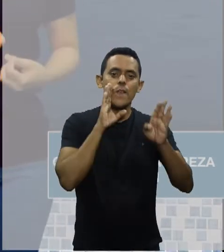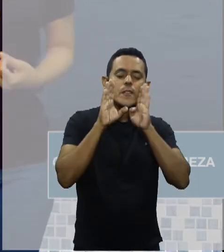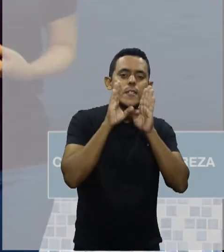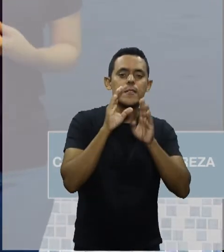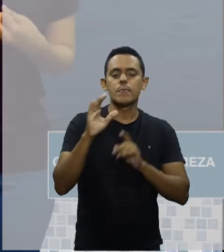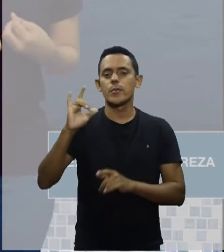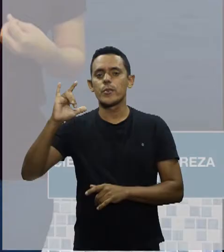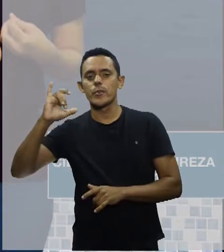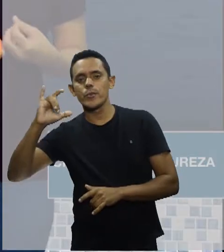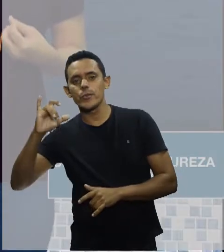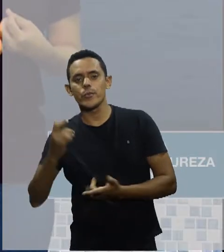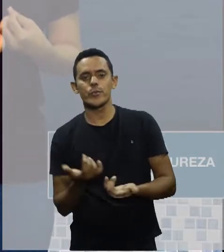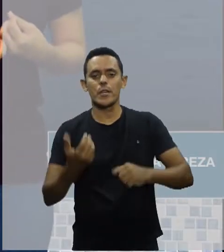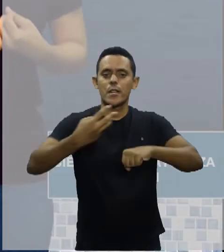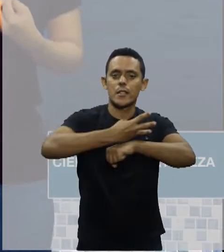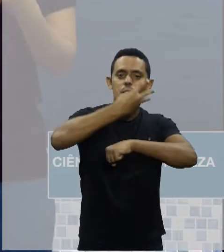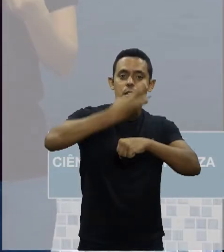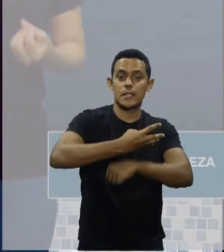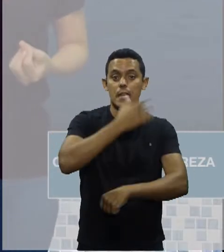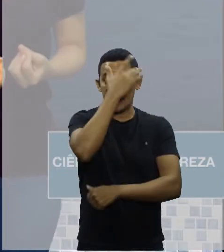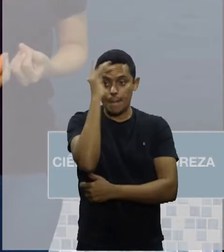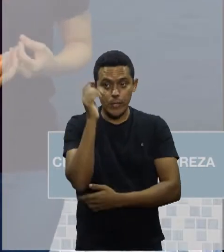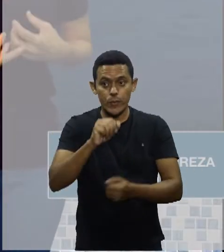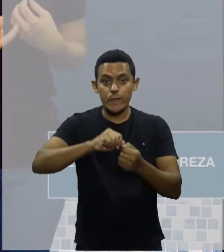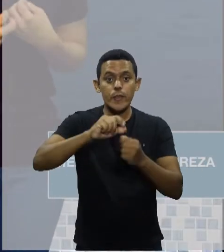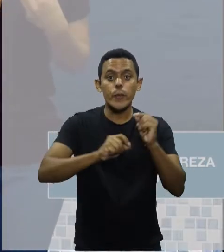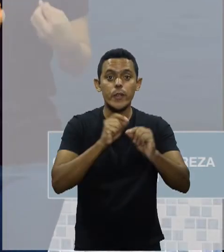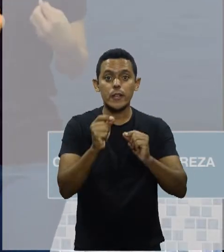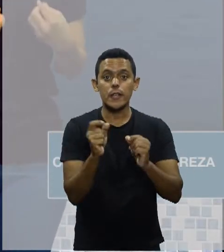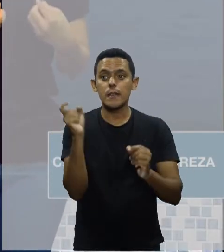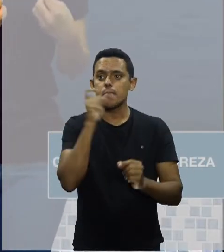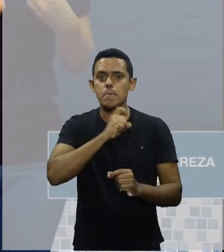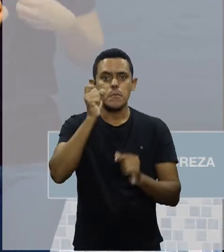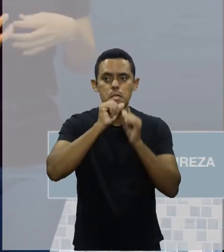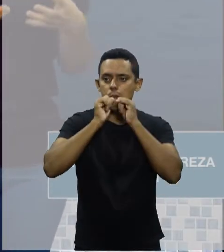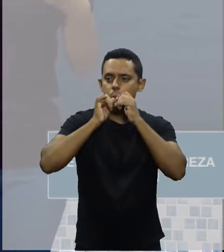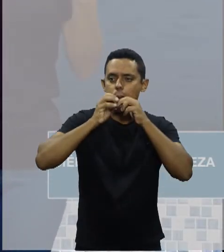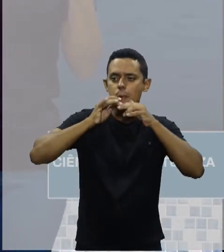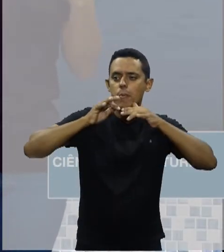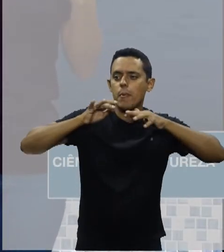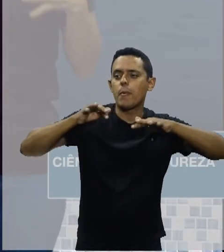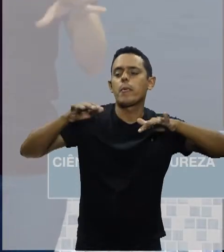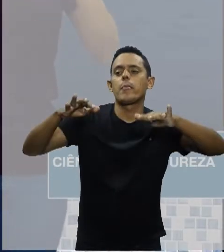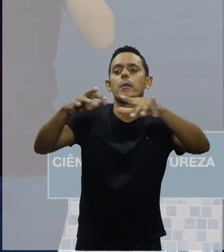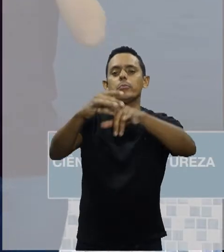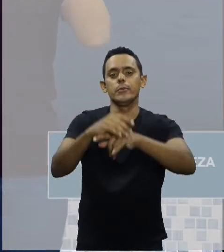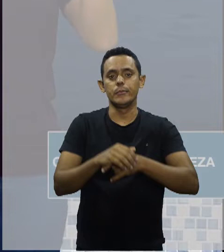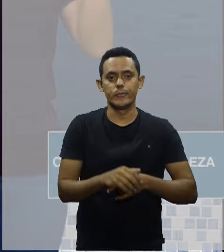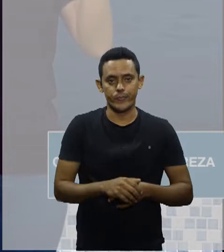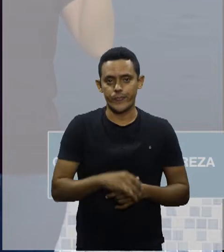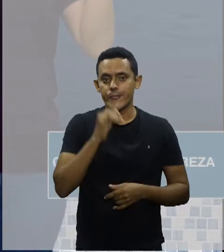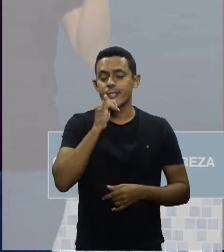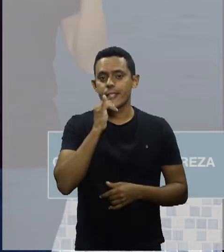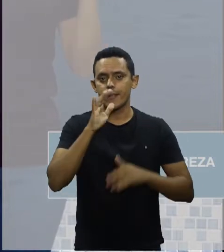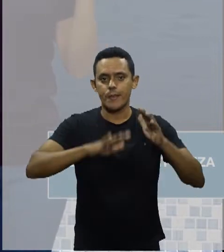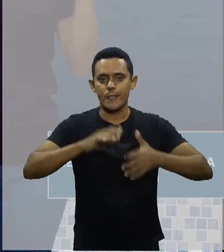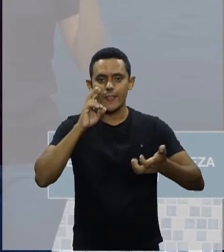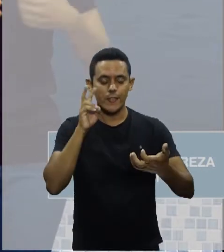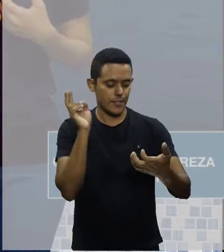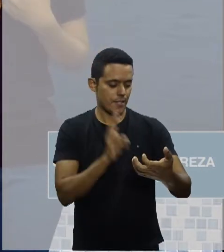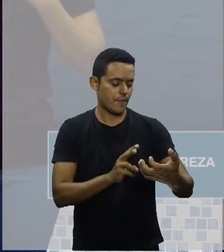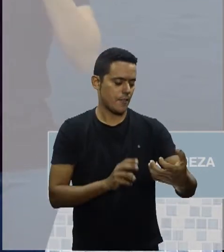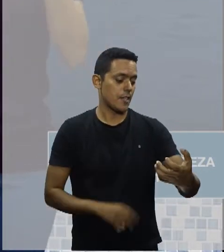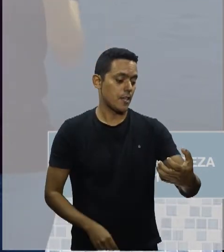e como essas fake news, elas trabalham muito com o emocional, elas são muito apelativas, quando você lê, você apaga o seu lado